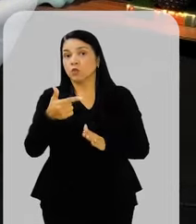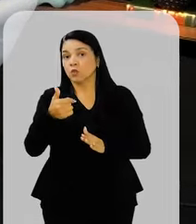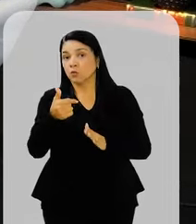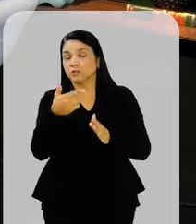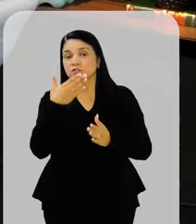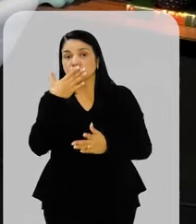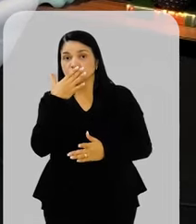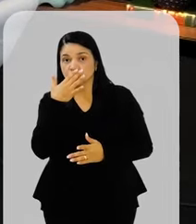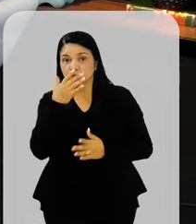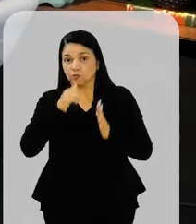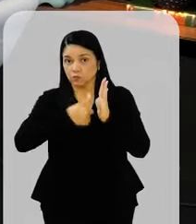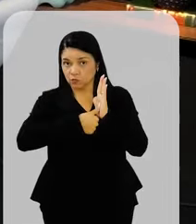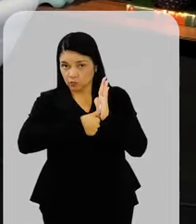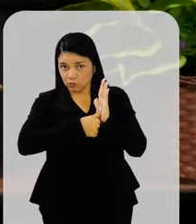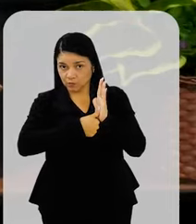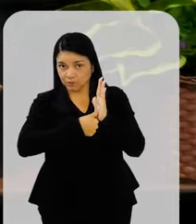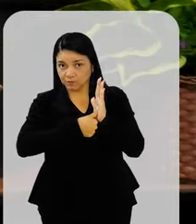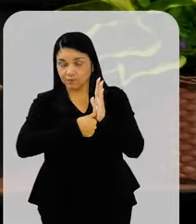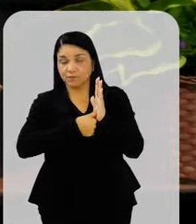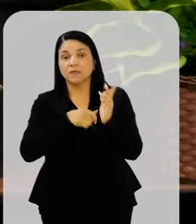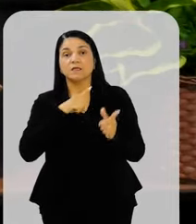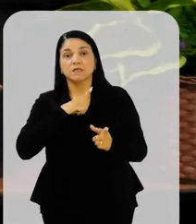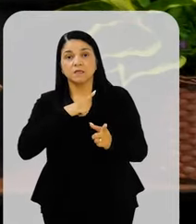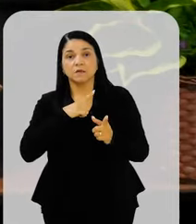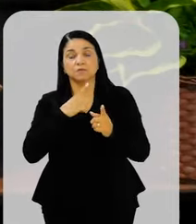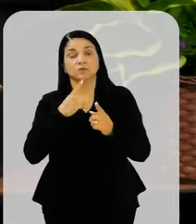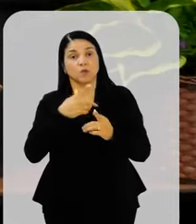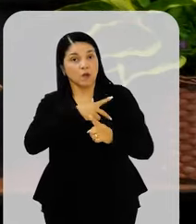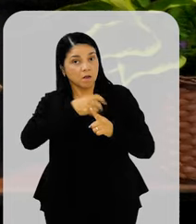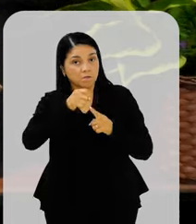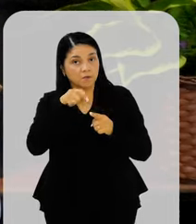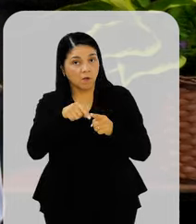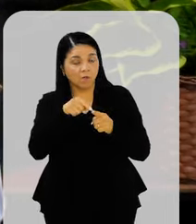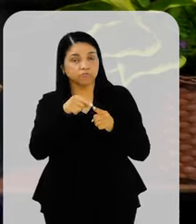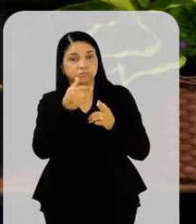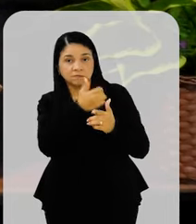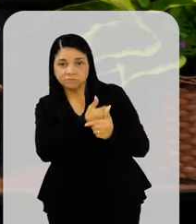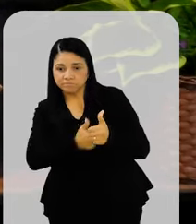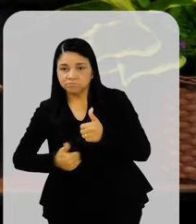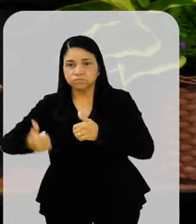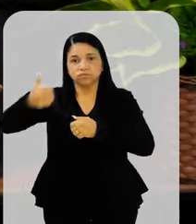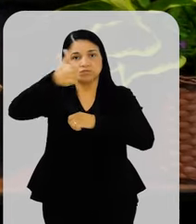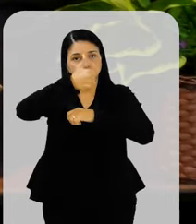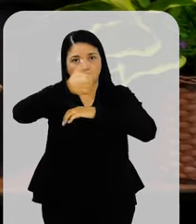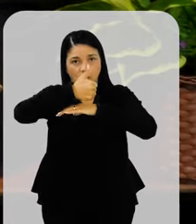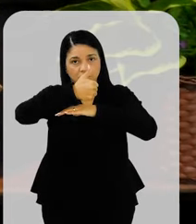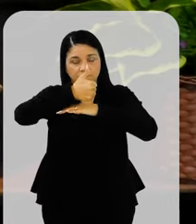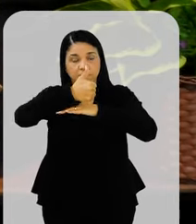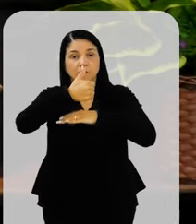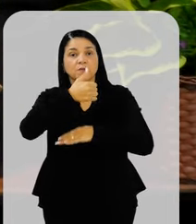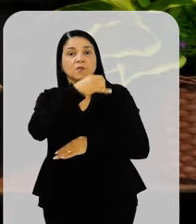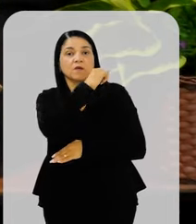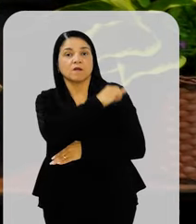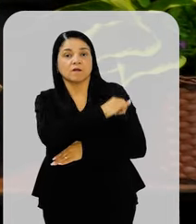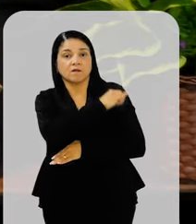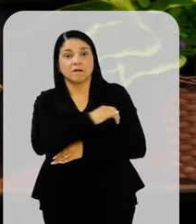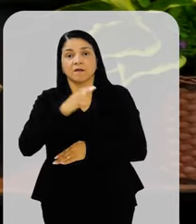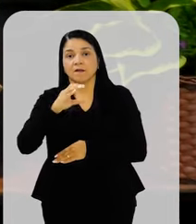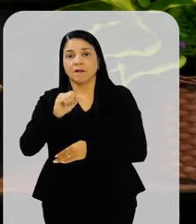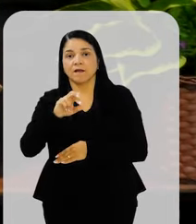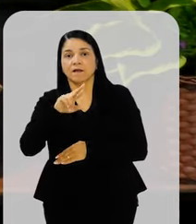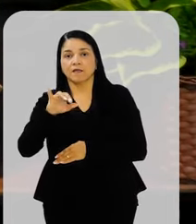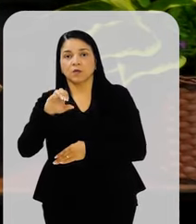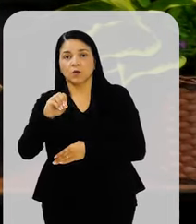A2, 12 clubes. Portanto, nós temos o campeão que sobe para o Cariocão do ano que vem, a primeira